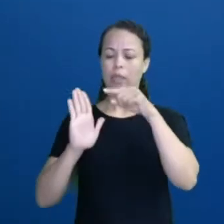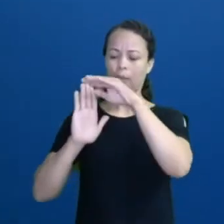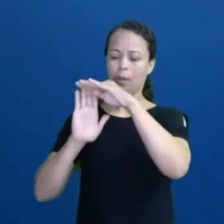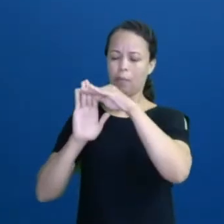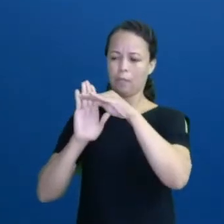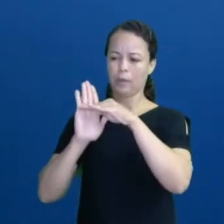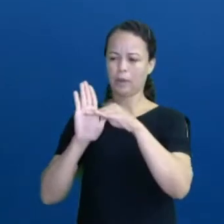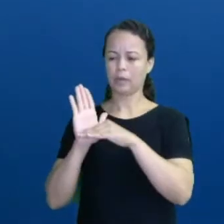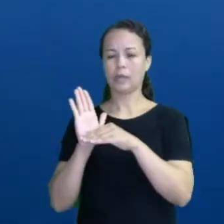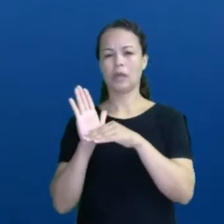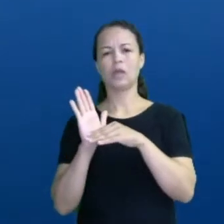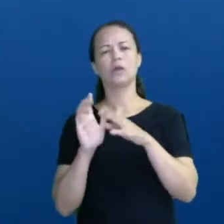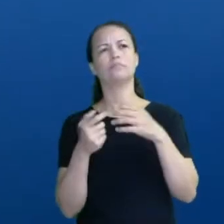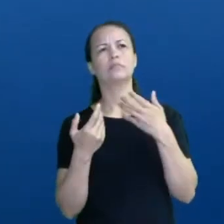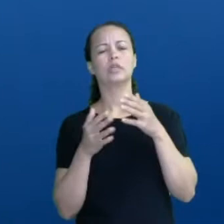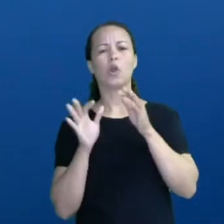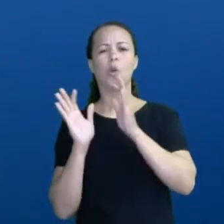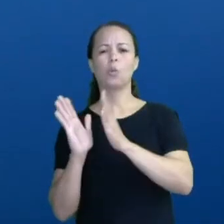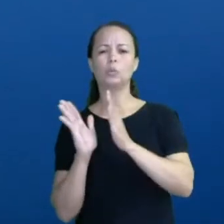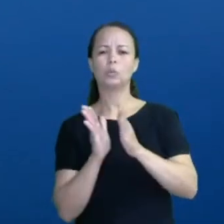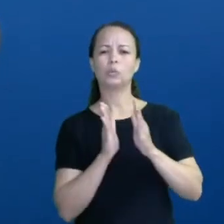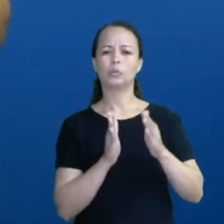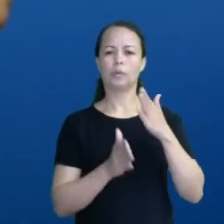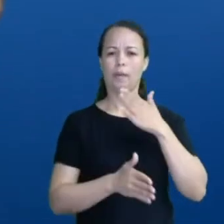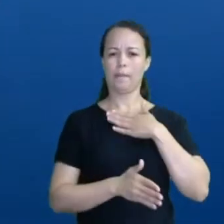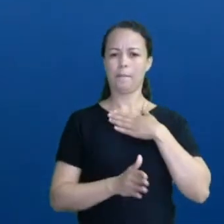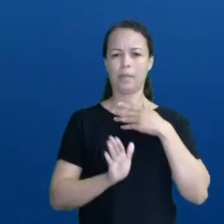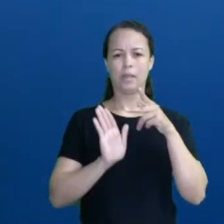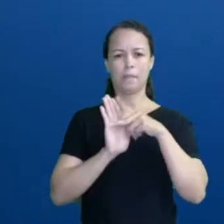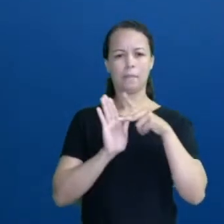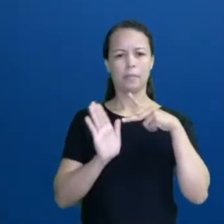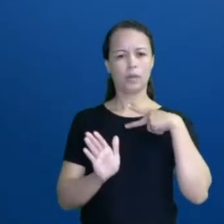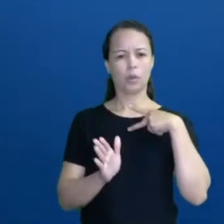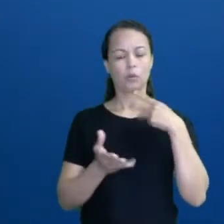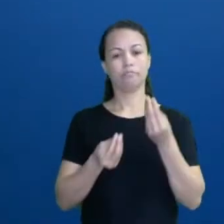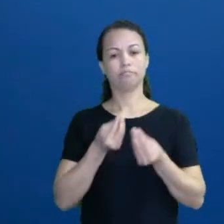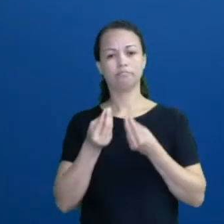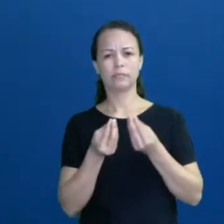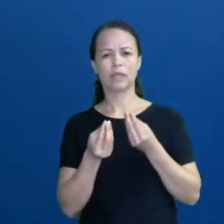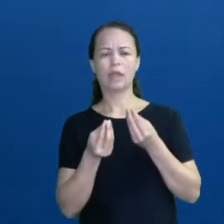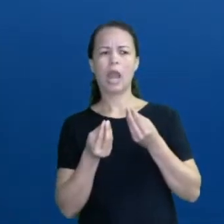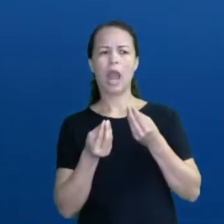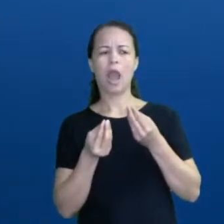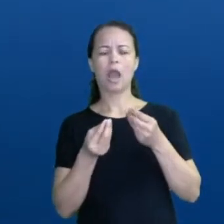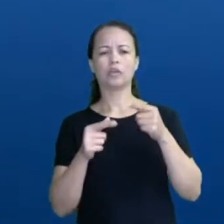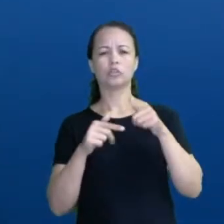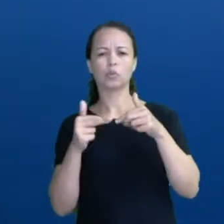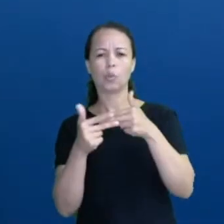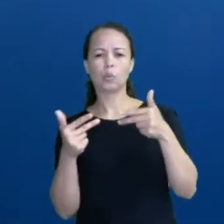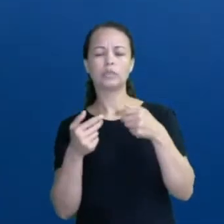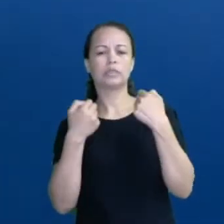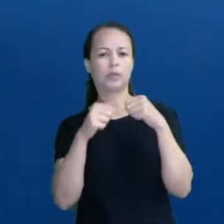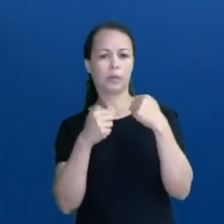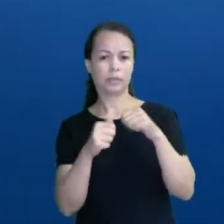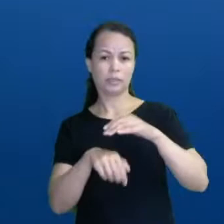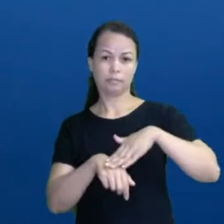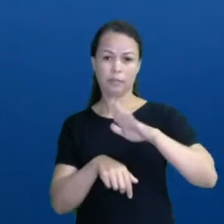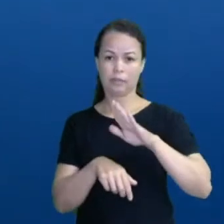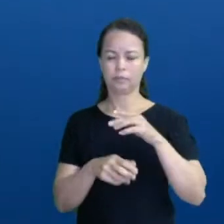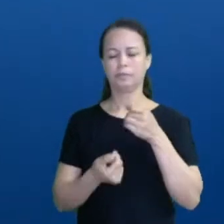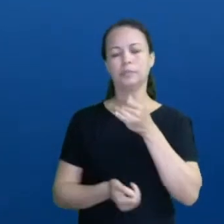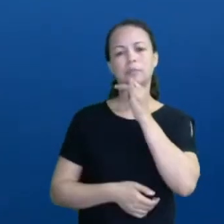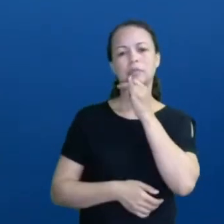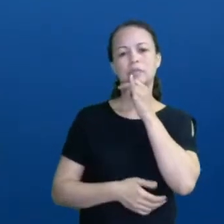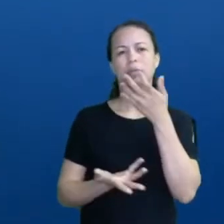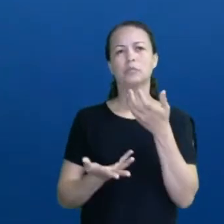de acordo com a minha prioridade. Como assim, tia? São as coisas que eu estou precisando mais. Por exemplo, se eu fosse